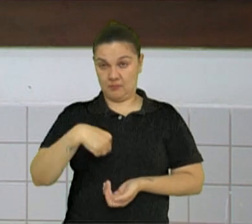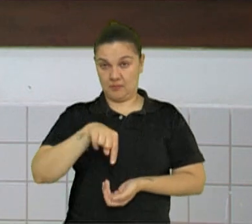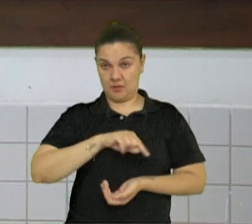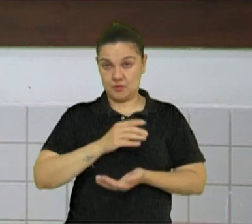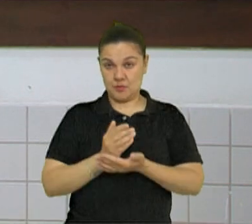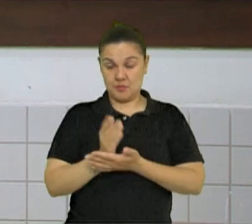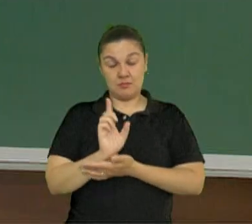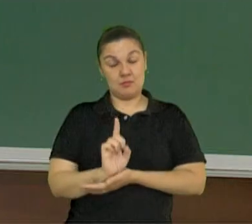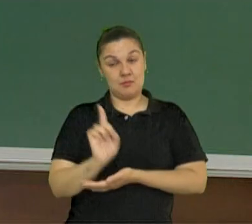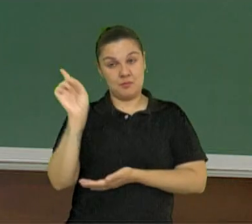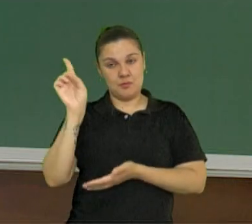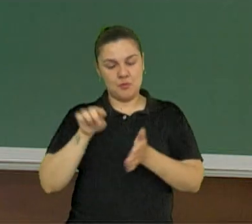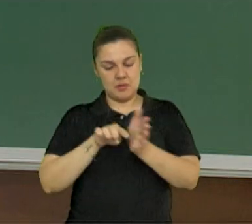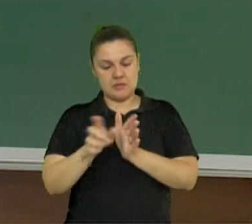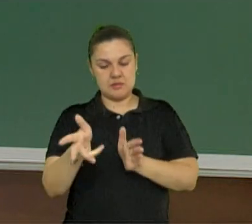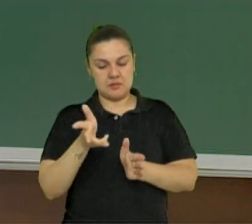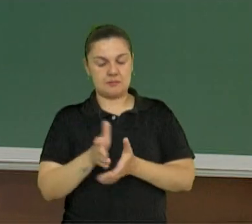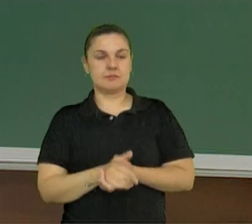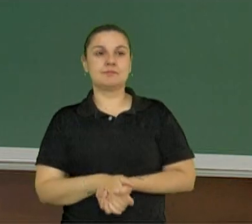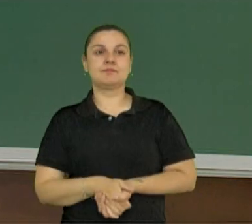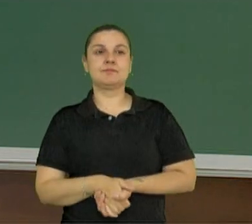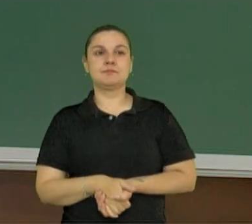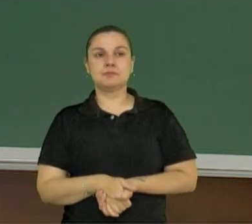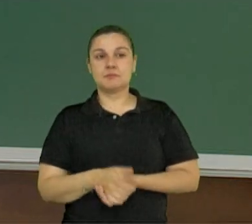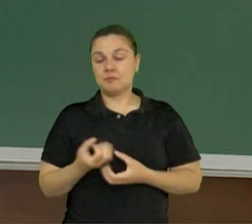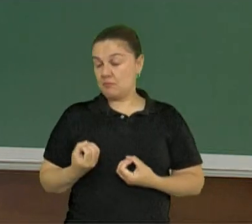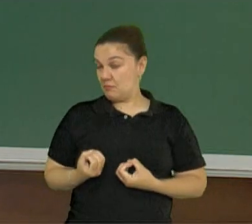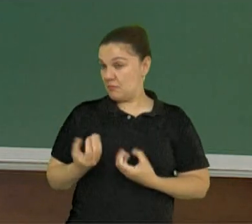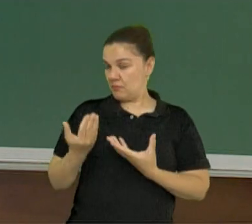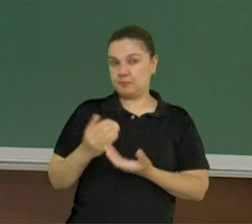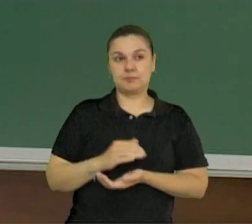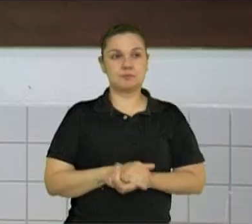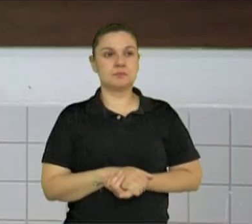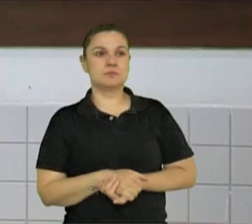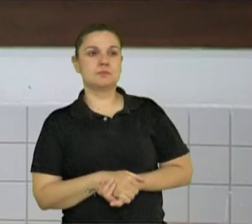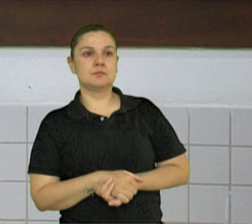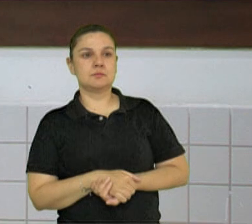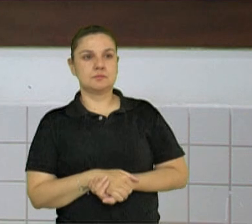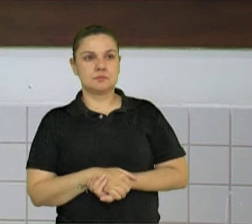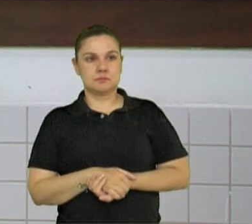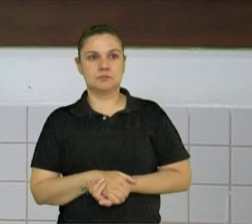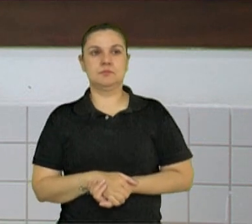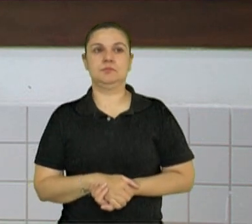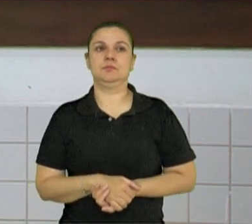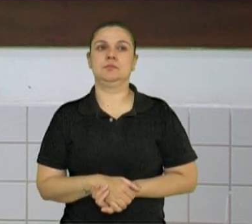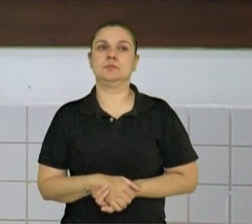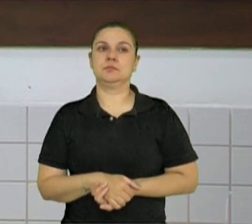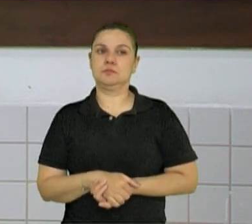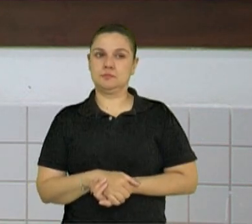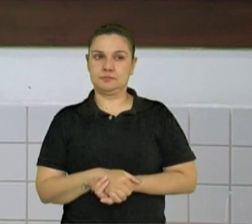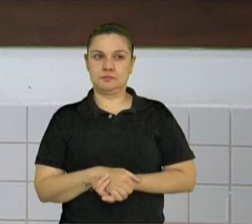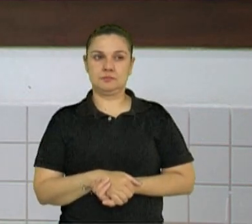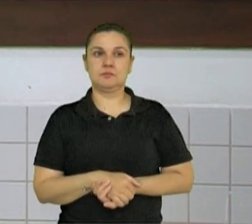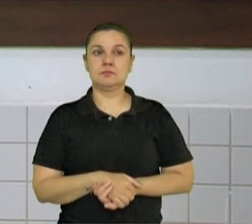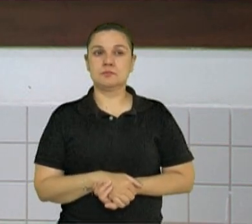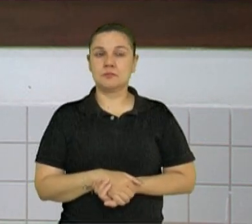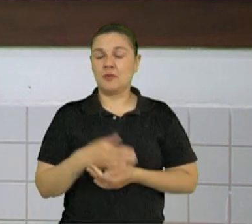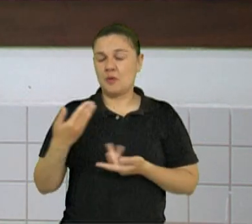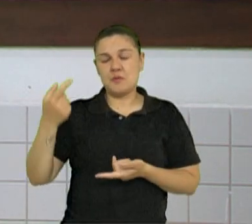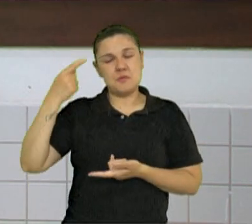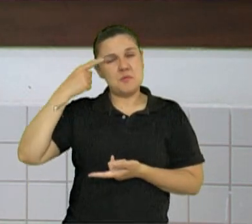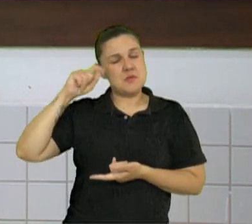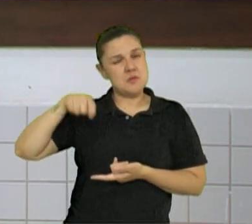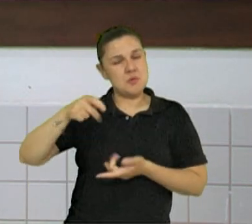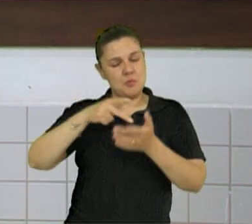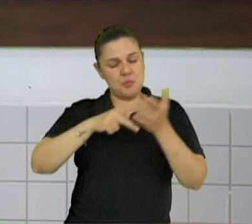começarmos, trouxe para vocês um quiz já com um poema. Porque quando a gente fala de poema, às vezes a pessoa pensa